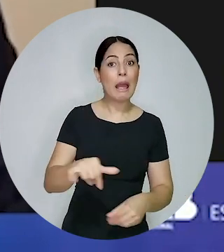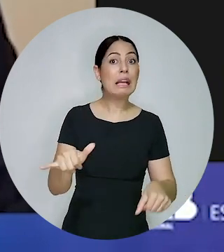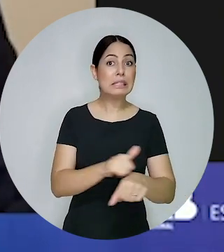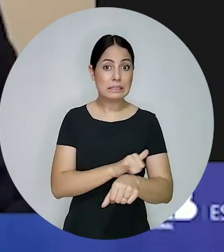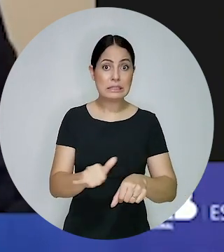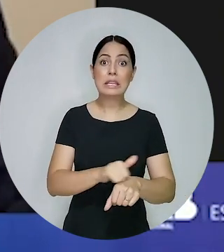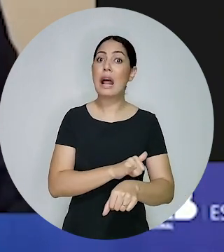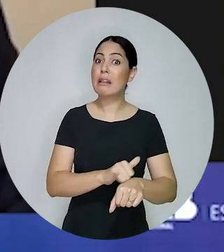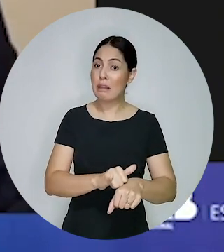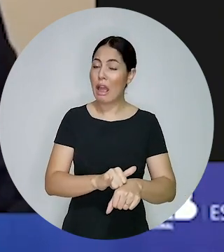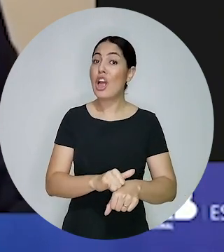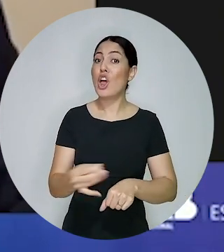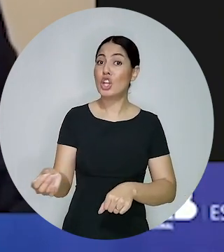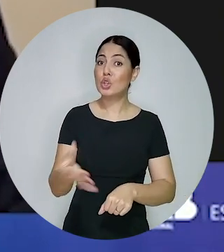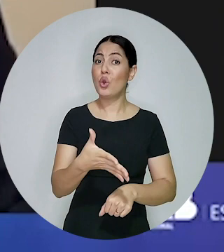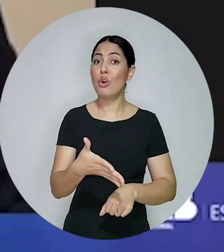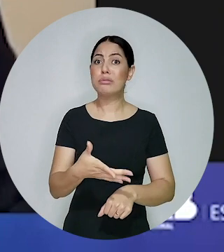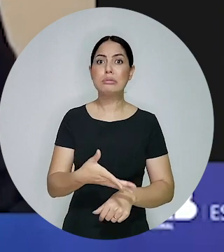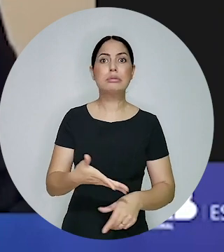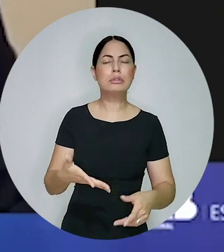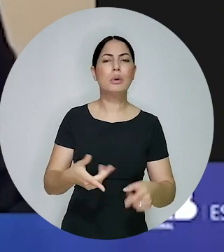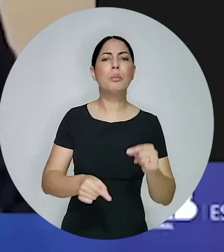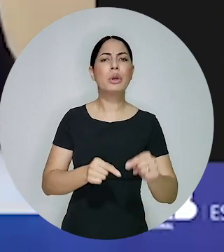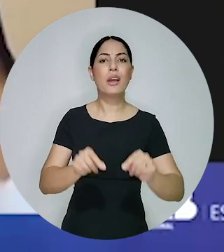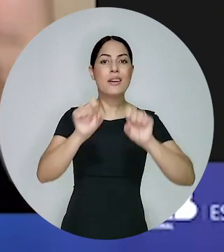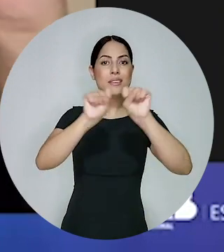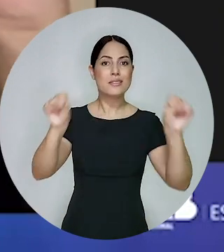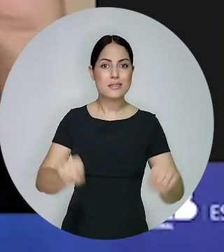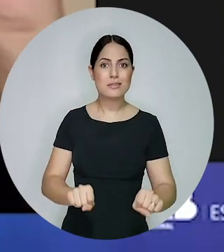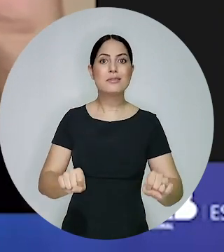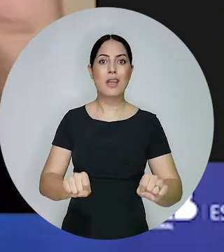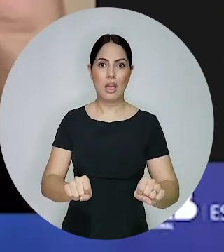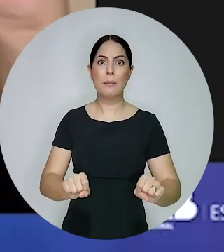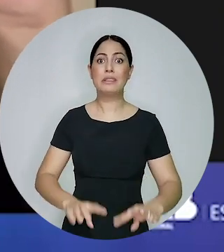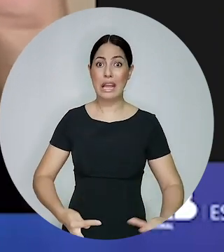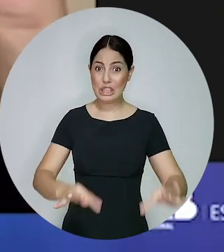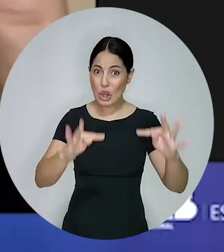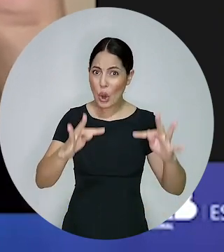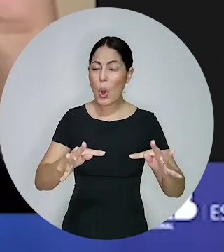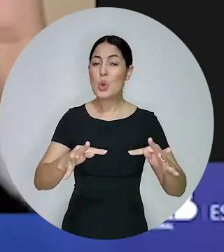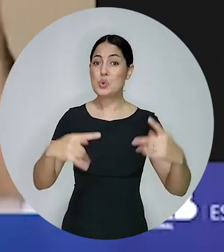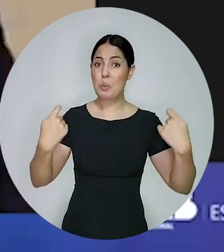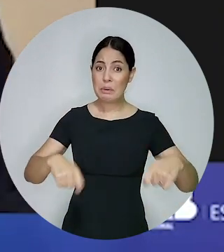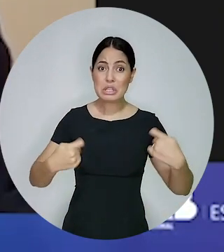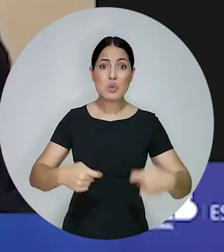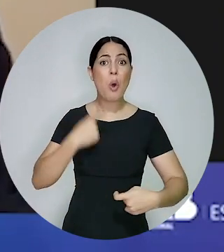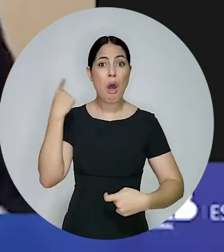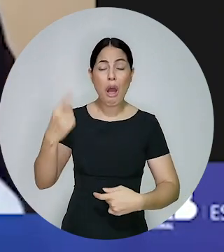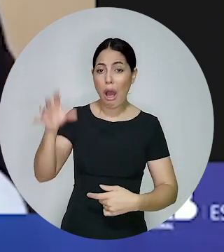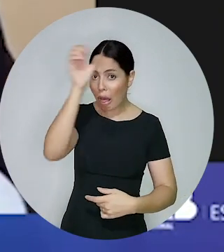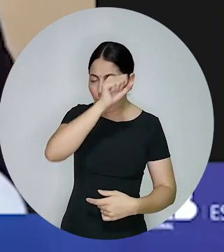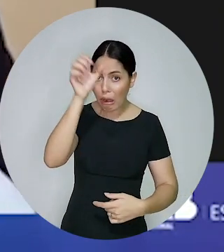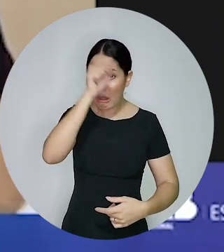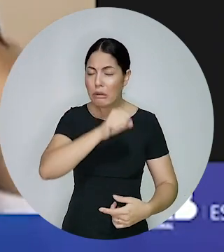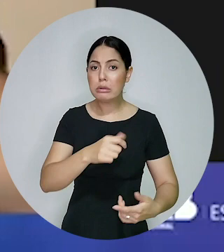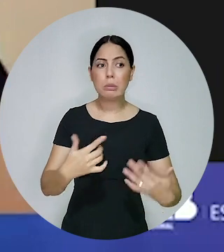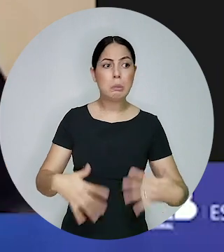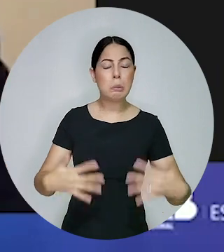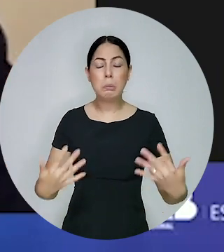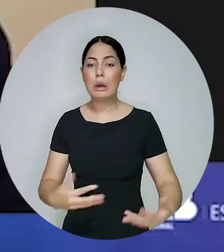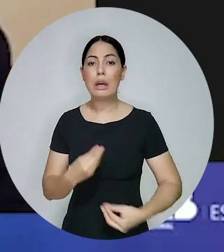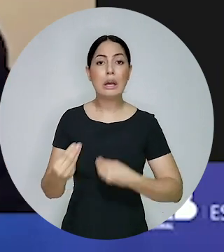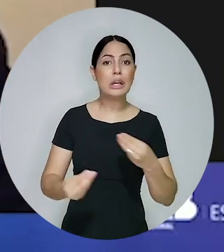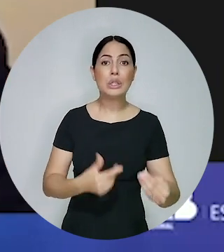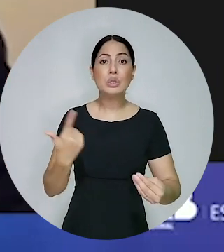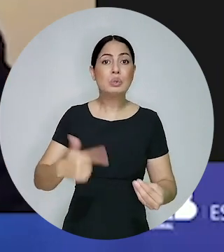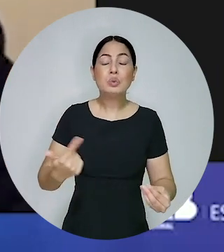remodelado, e remodelado a toque de caixa, e como o doutor Rafael falou, a gente teve o processo eletrônico ali enfiado goela dentro, a gente tem